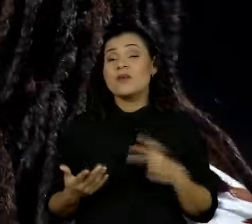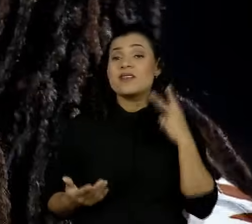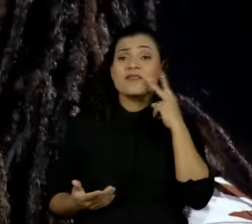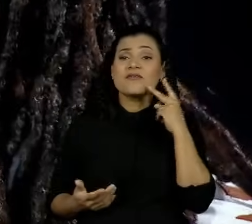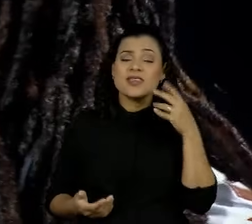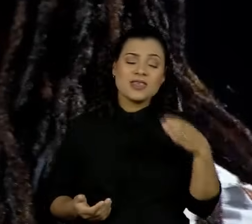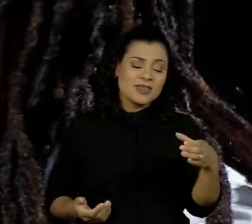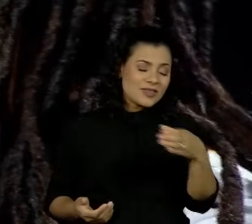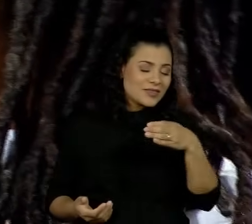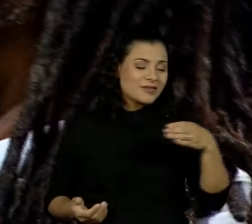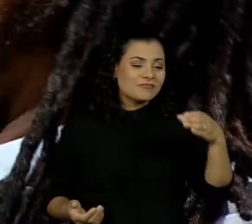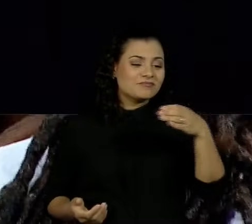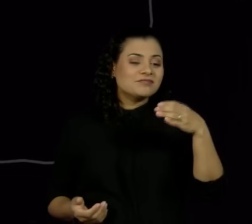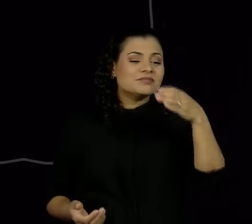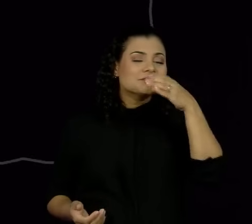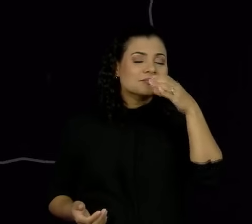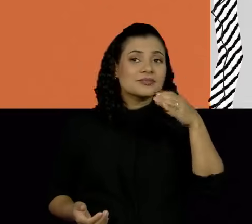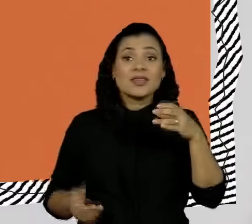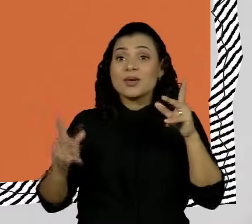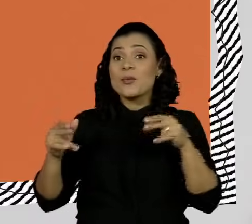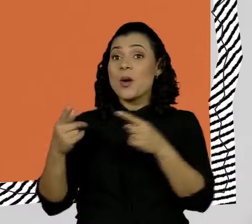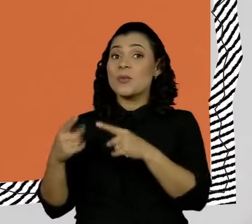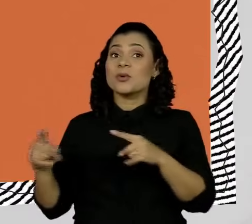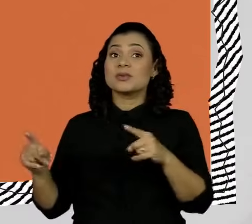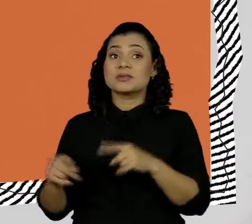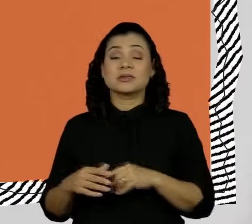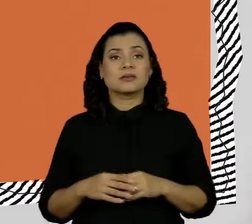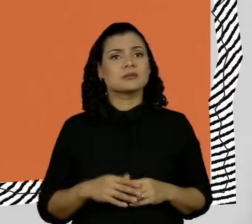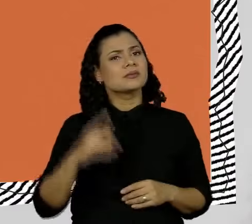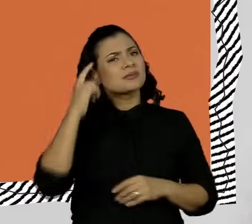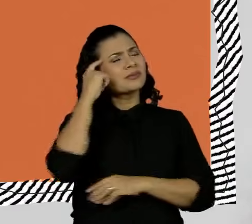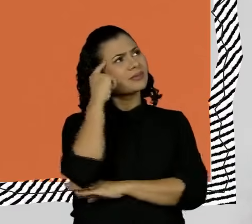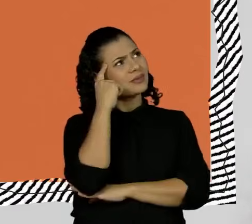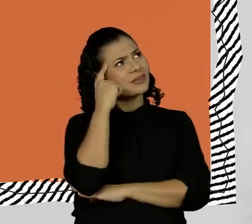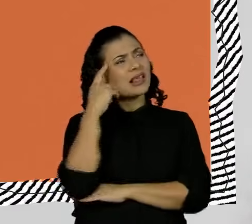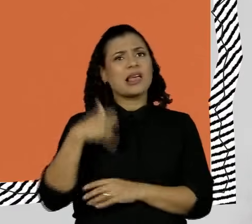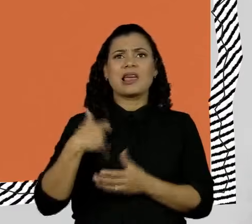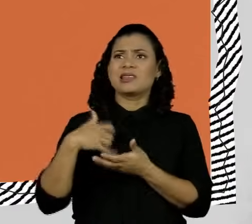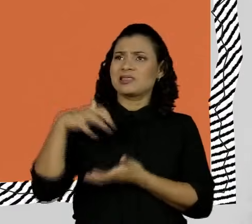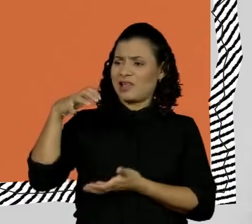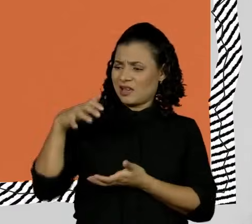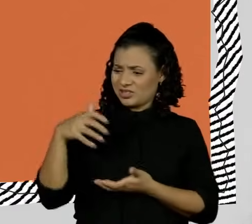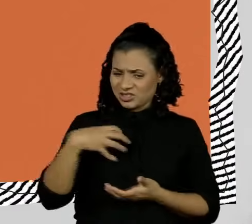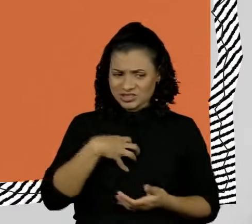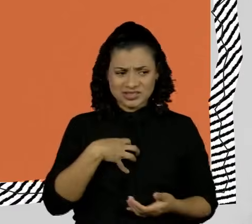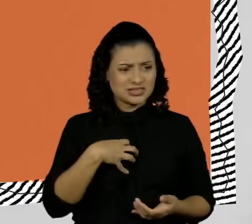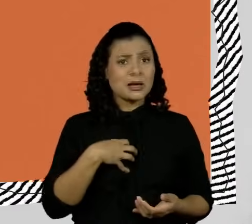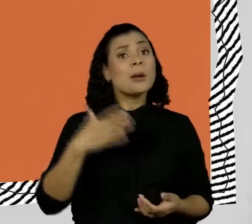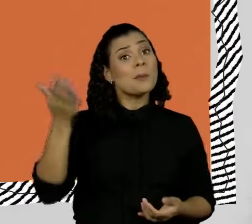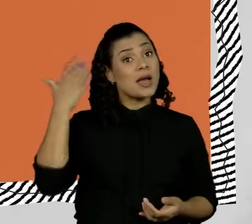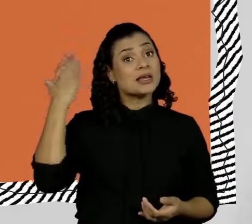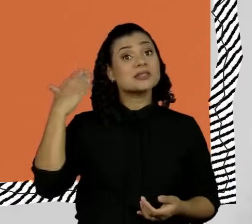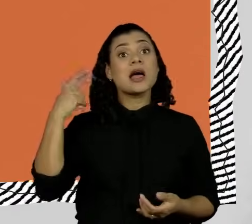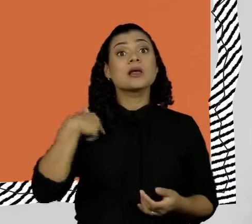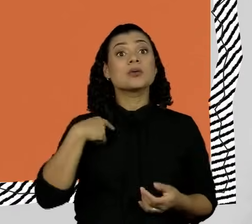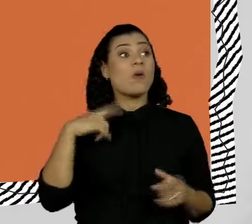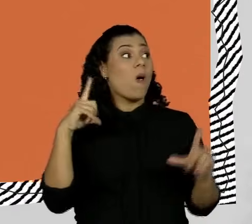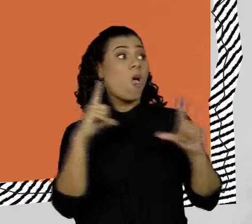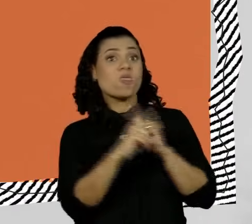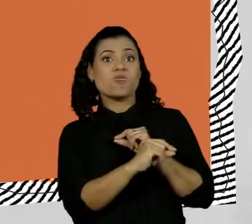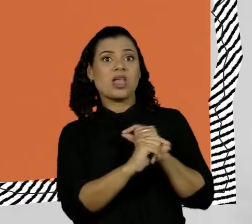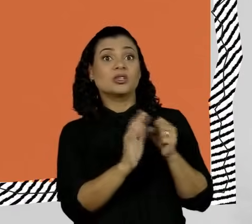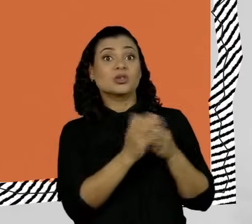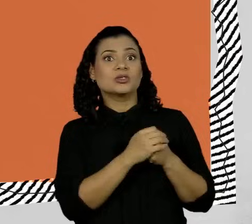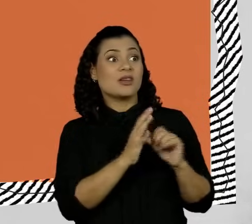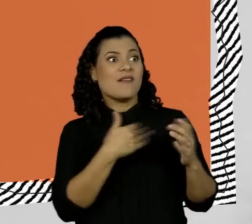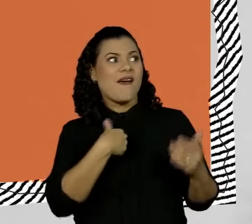bom quanto uma boa música. Vocês veem o que a idade faz com a gente, né? Antigamente eu saía escondido de casa para ir para as